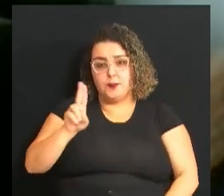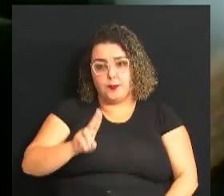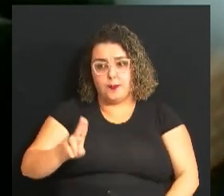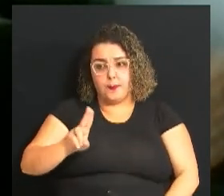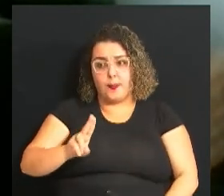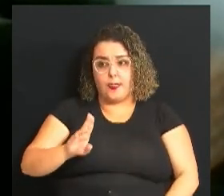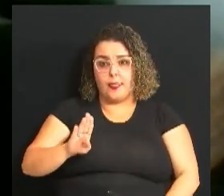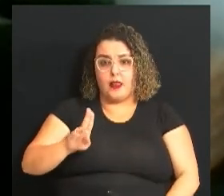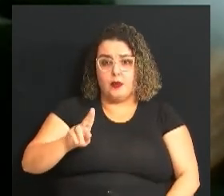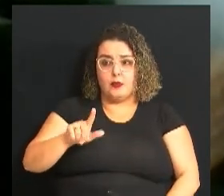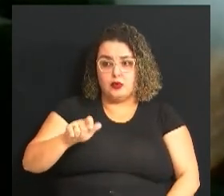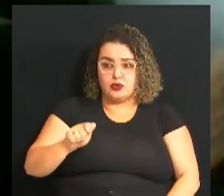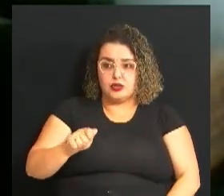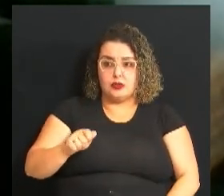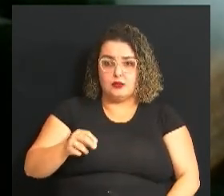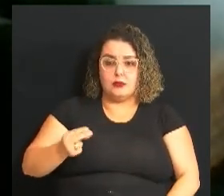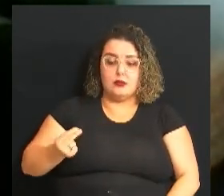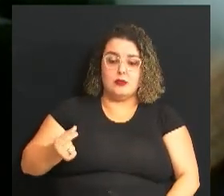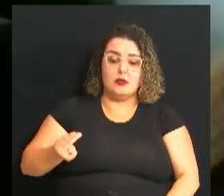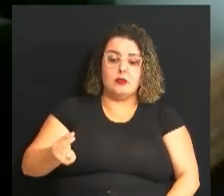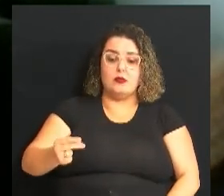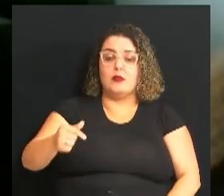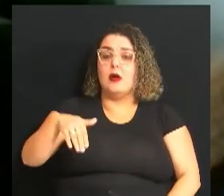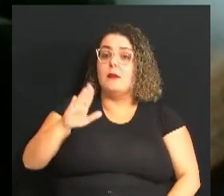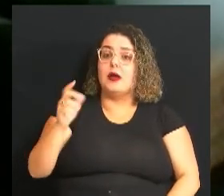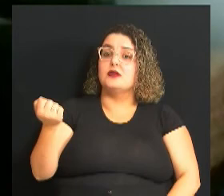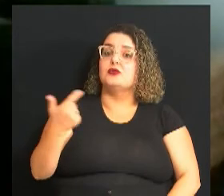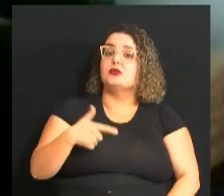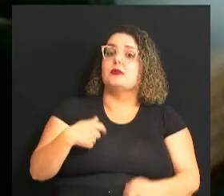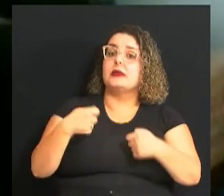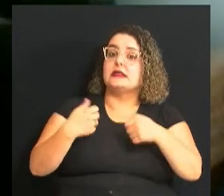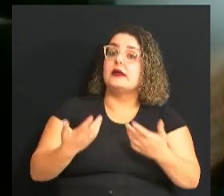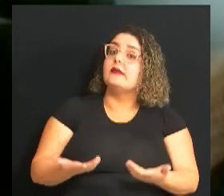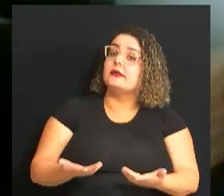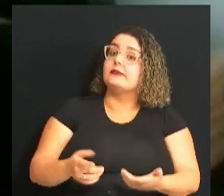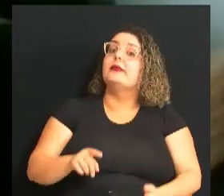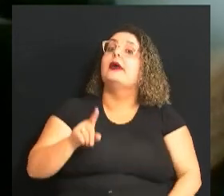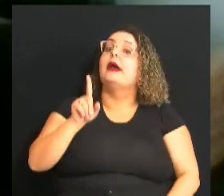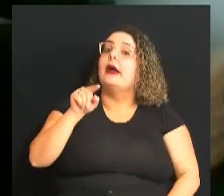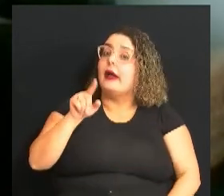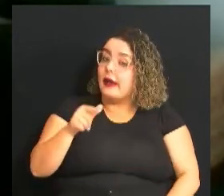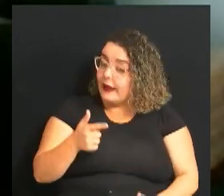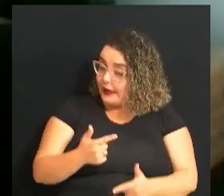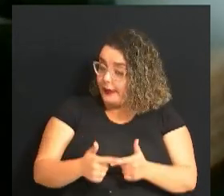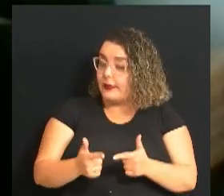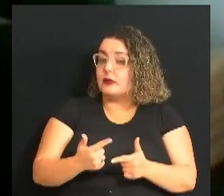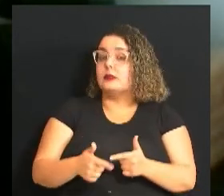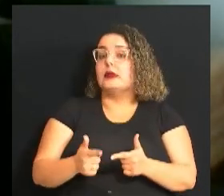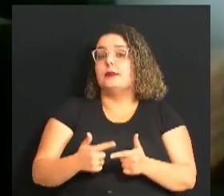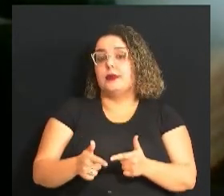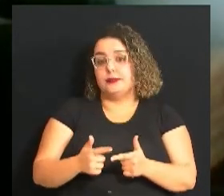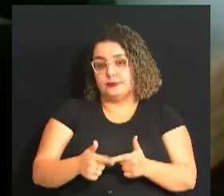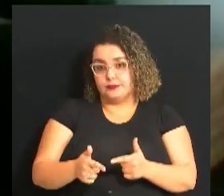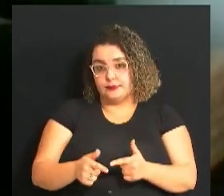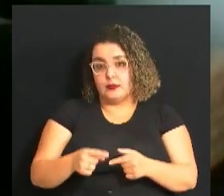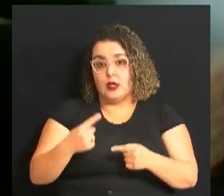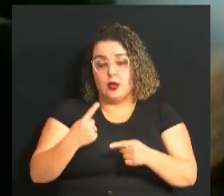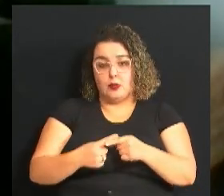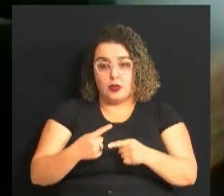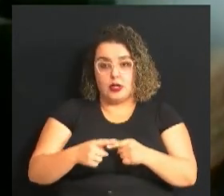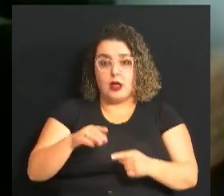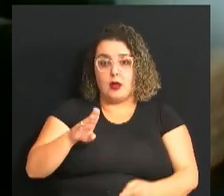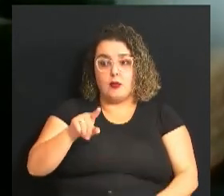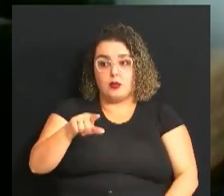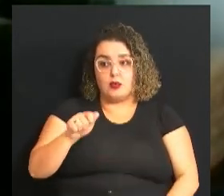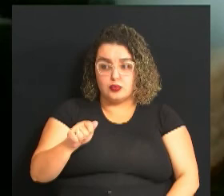por mais tempo do que deveria ocorrer. Esse sim é um problema, porque a bucha, ela tem uma